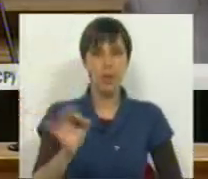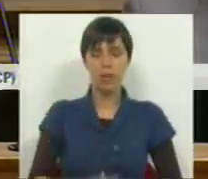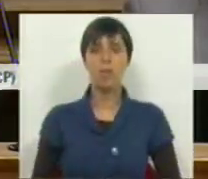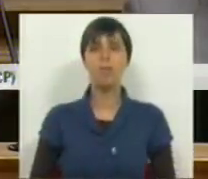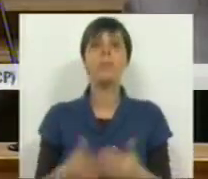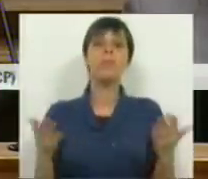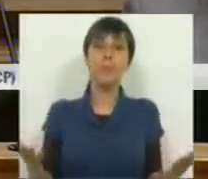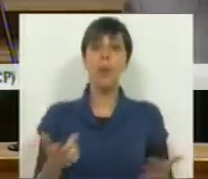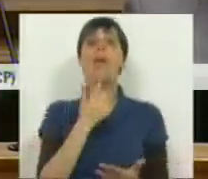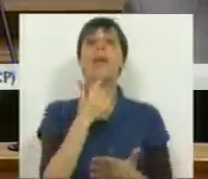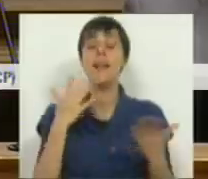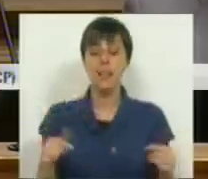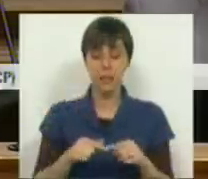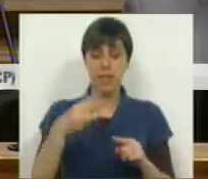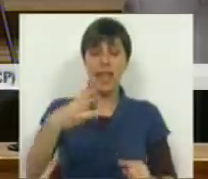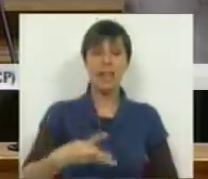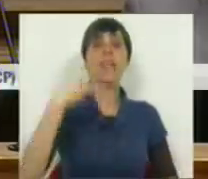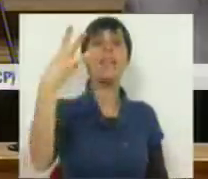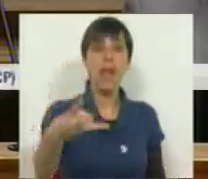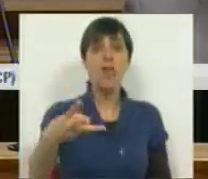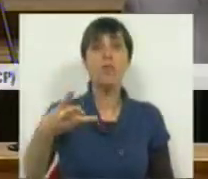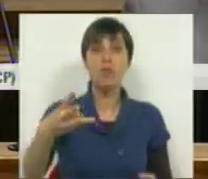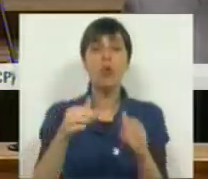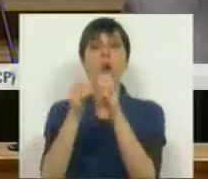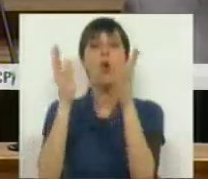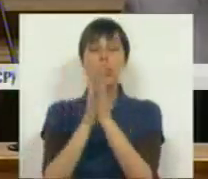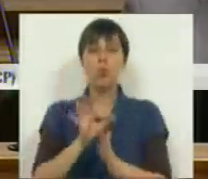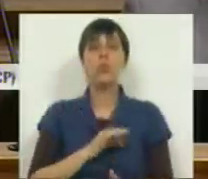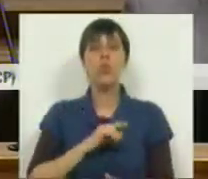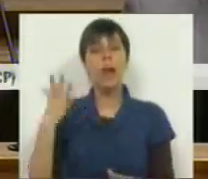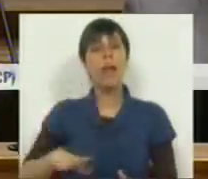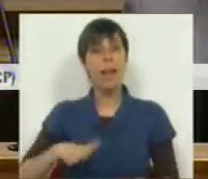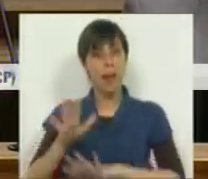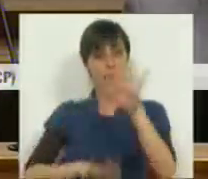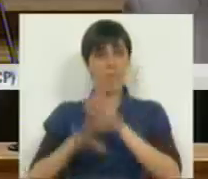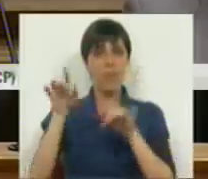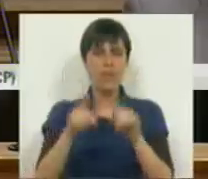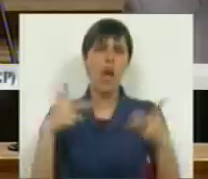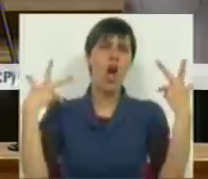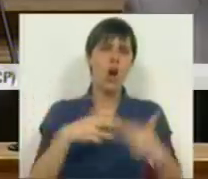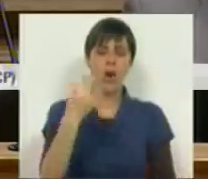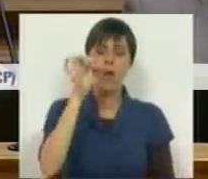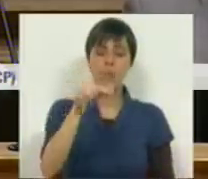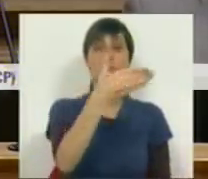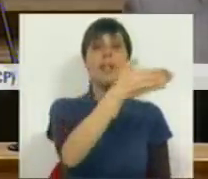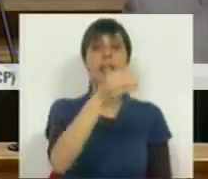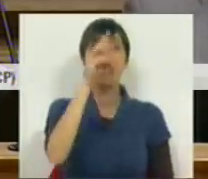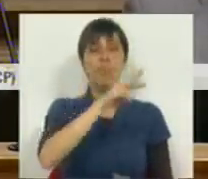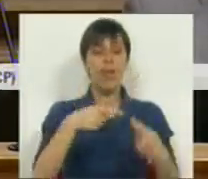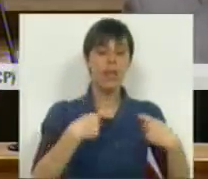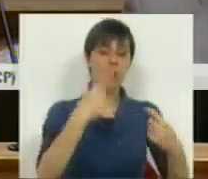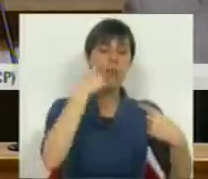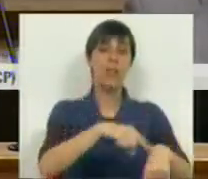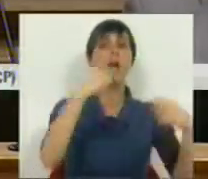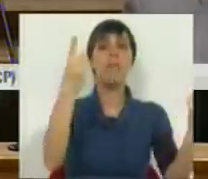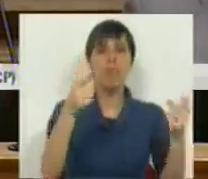17,5%. Ou seja, daqui a 3 anos, com tudo o que os senhores tencionam fazer, com um corte de 4.700 milhões na despesa